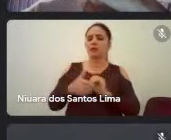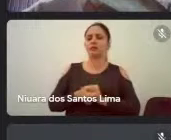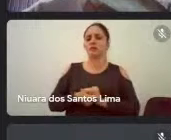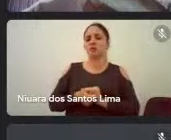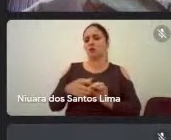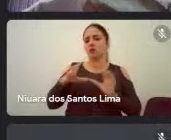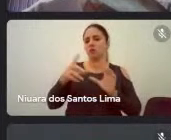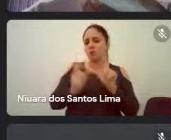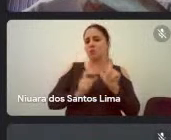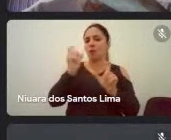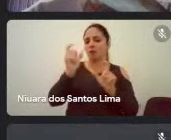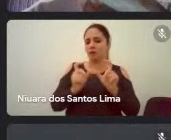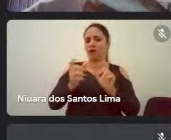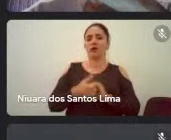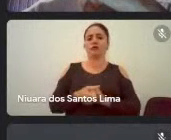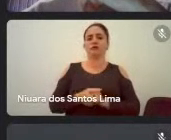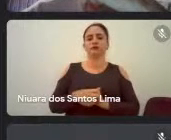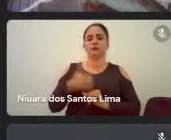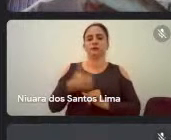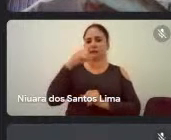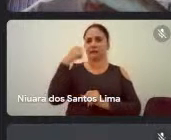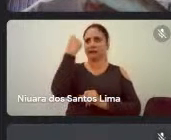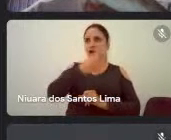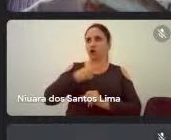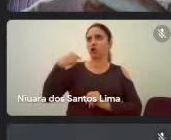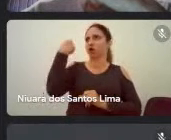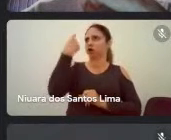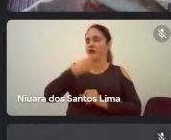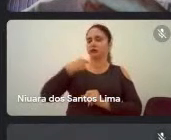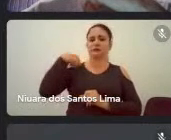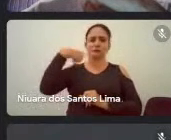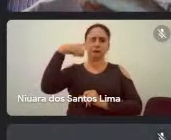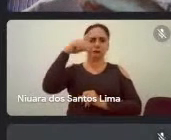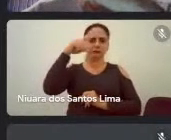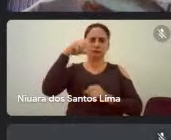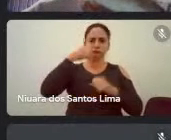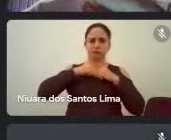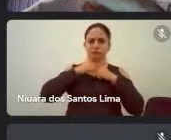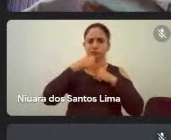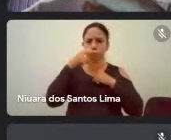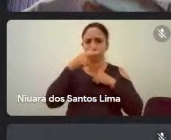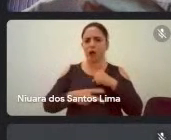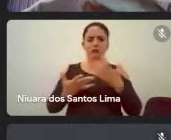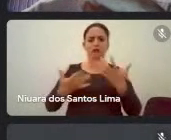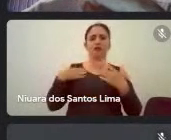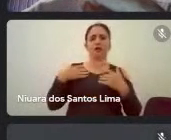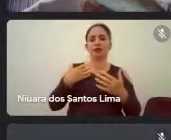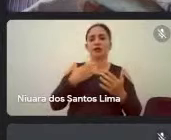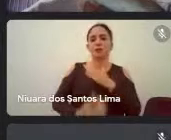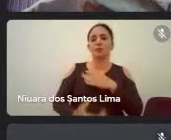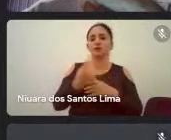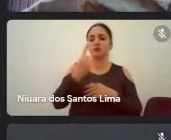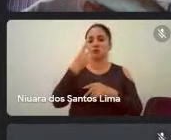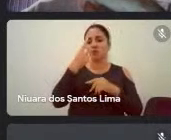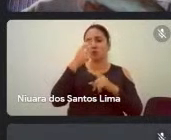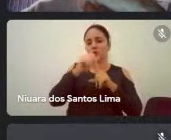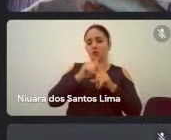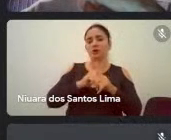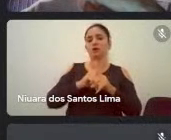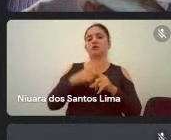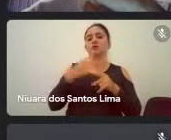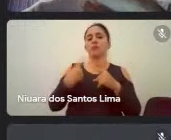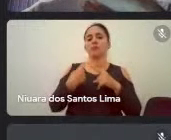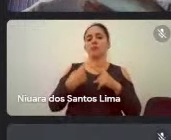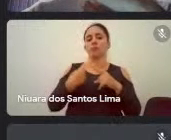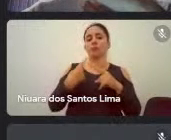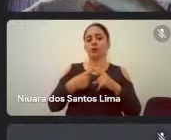morfológica, estava trabalhando 10 horas por dia intensamente, e eu perdi um mês de trabalho, porque o software